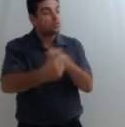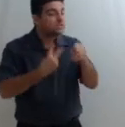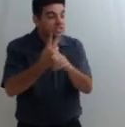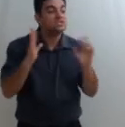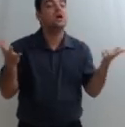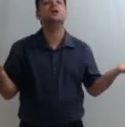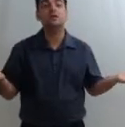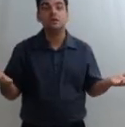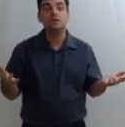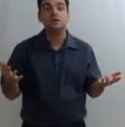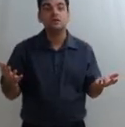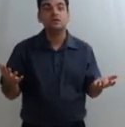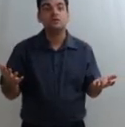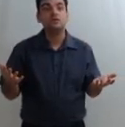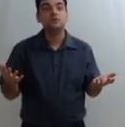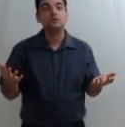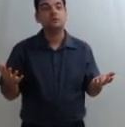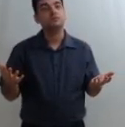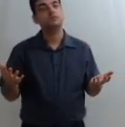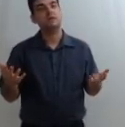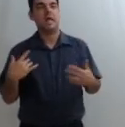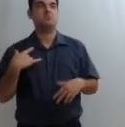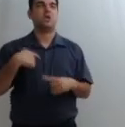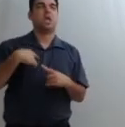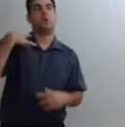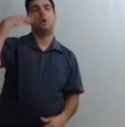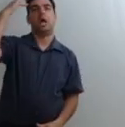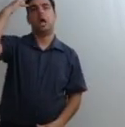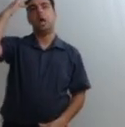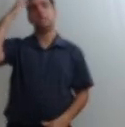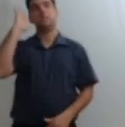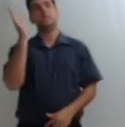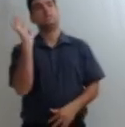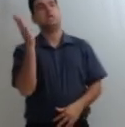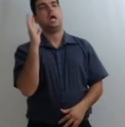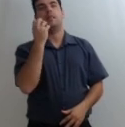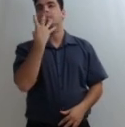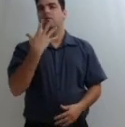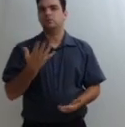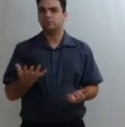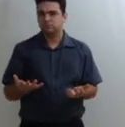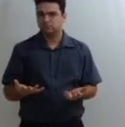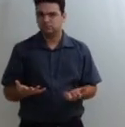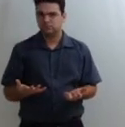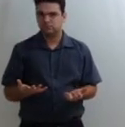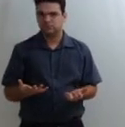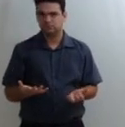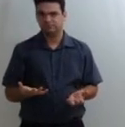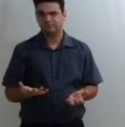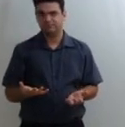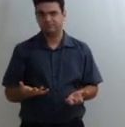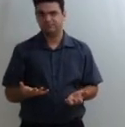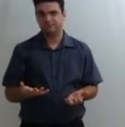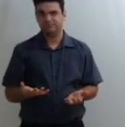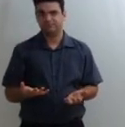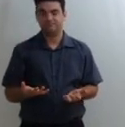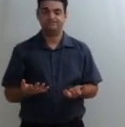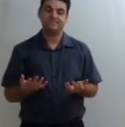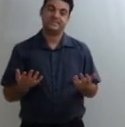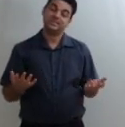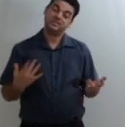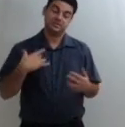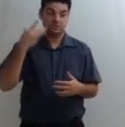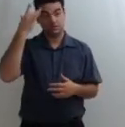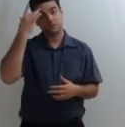vai decidir, olha, eu acho que agora já está reabilitado? Não nos parece ser, portanto, a melhor opção.